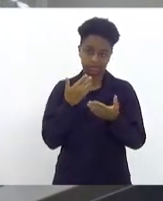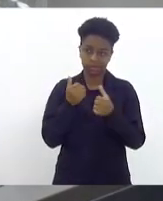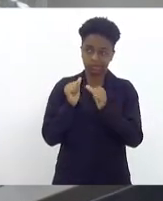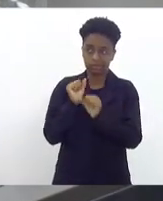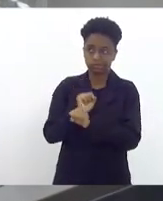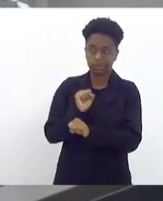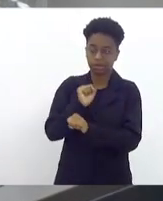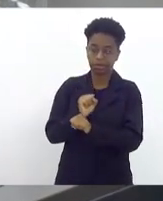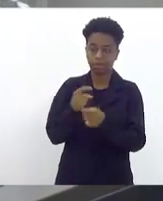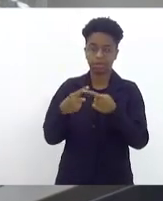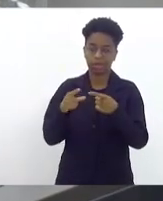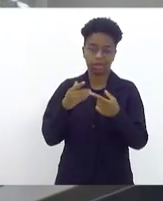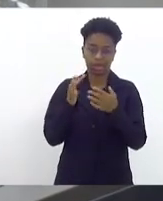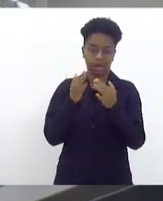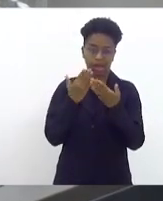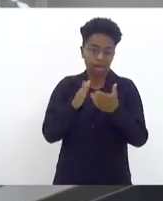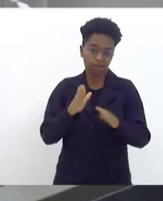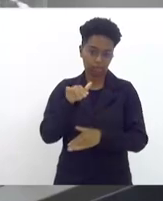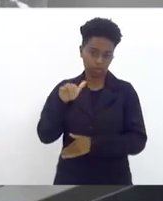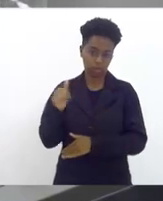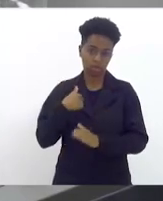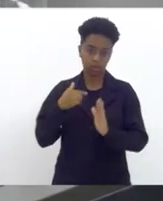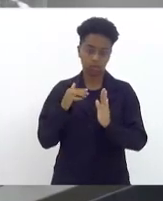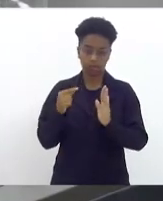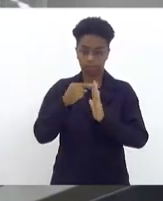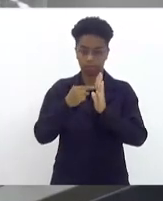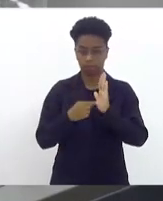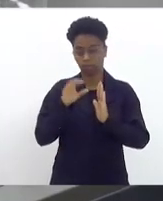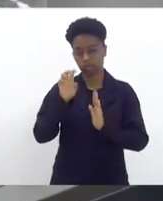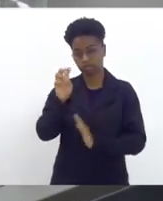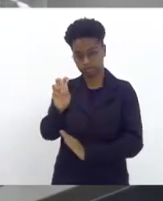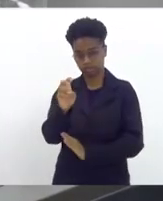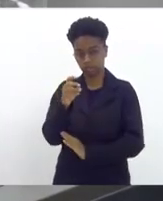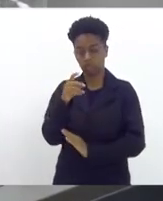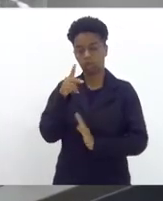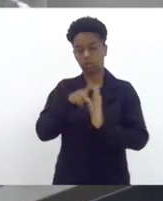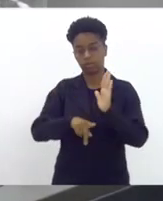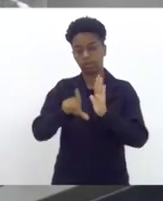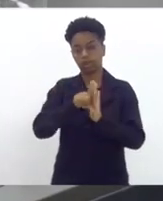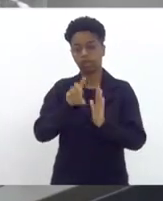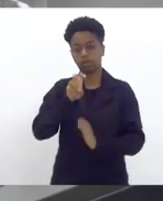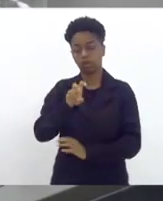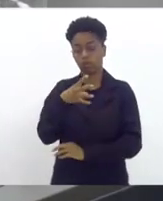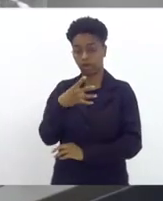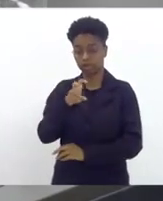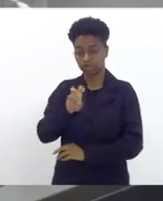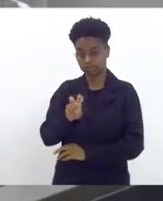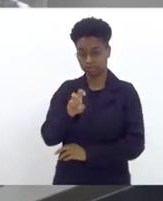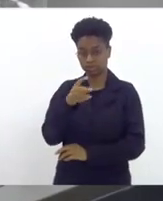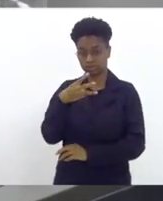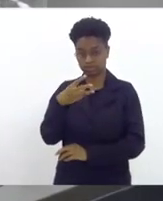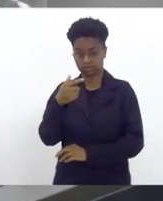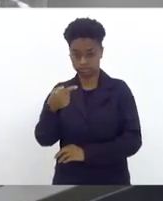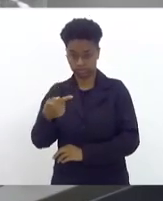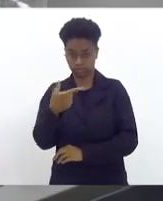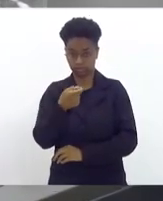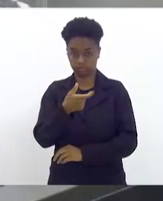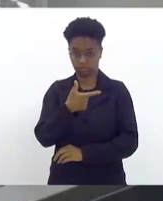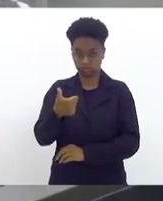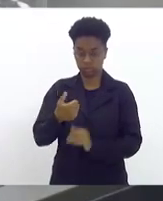acabar vou passar o quinto da pauta é o PL 4537 de 2021 de autoria dos deputados